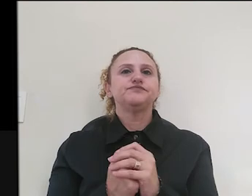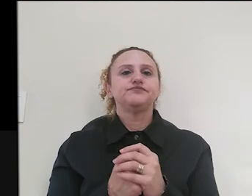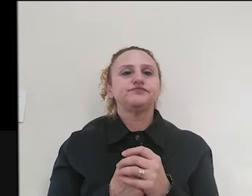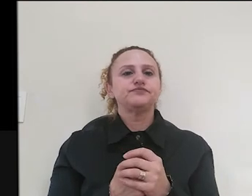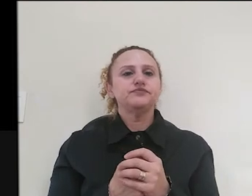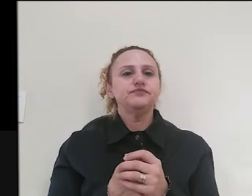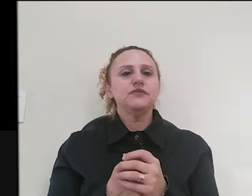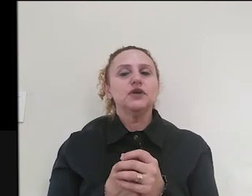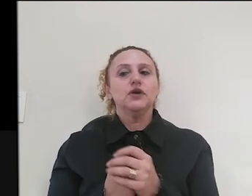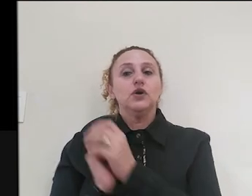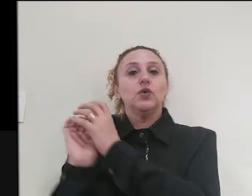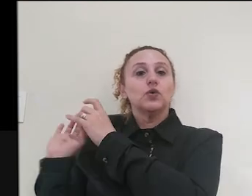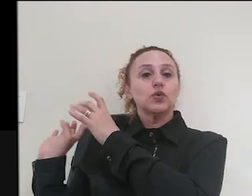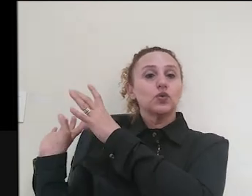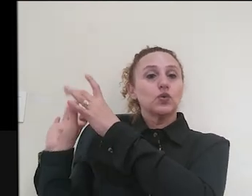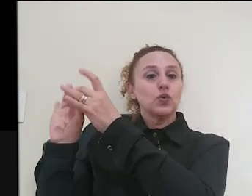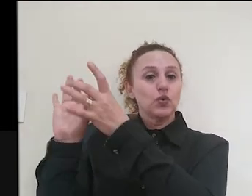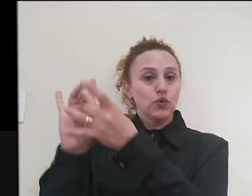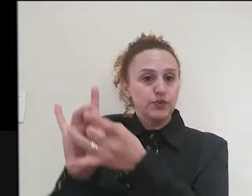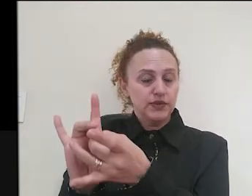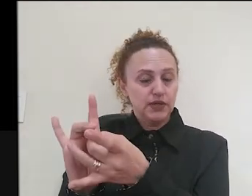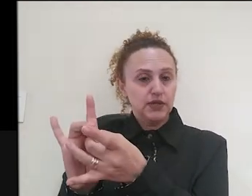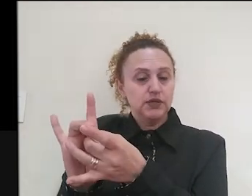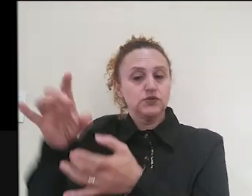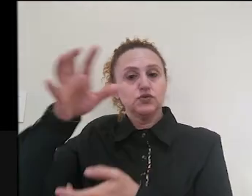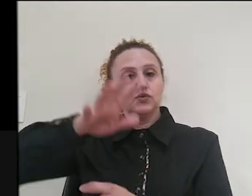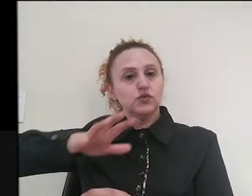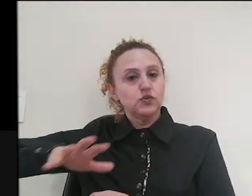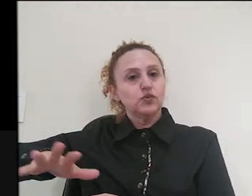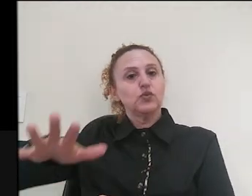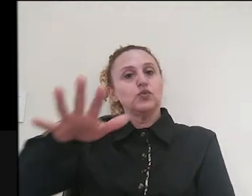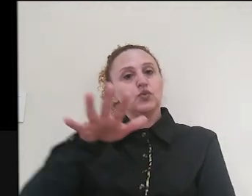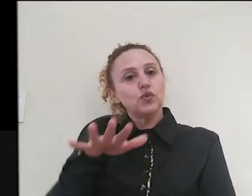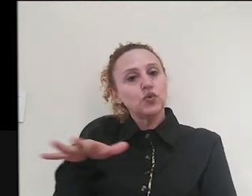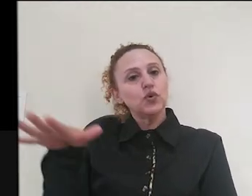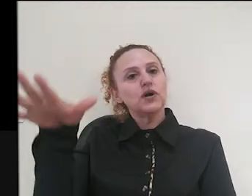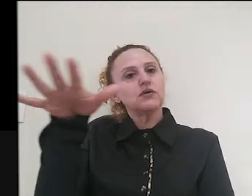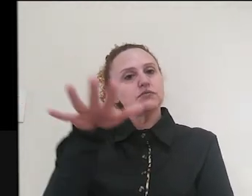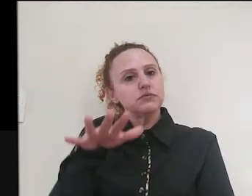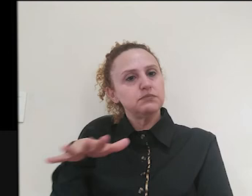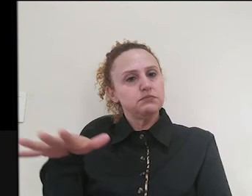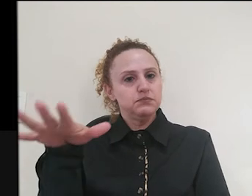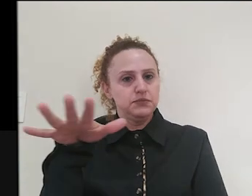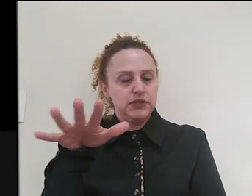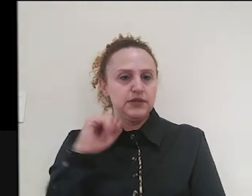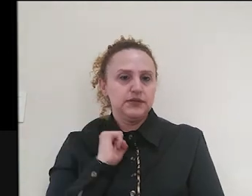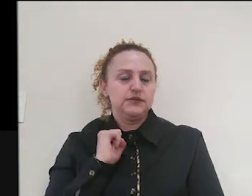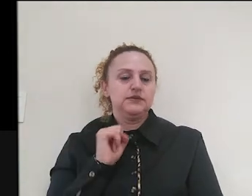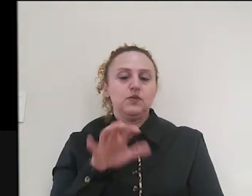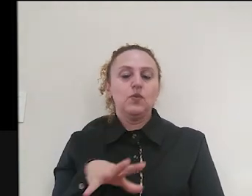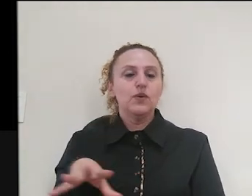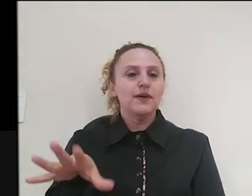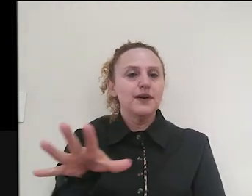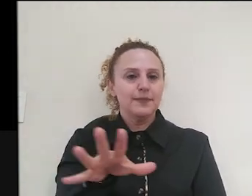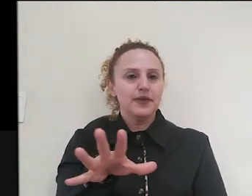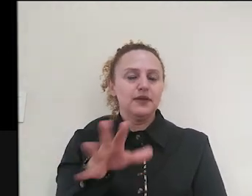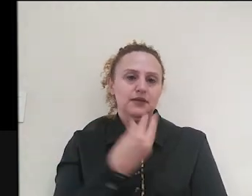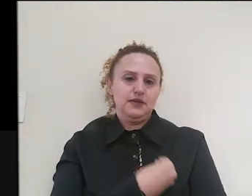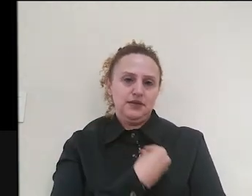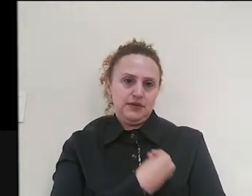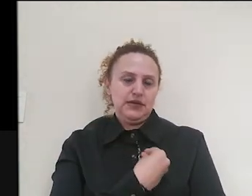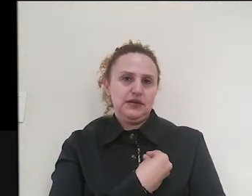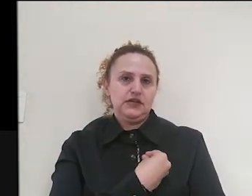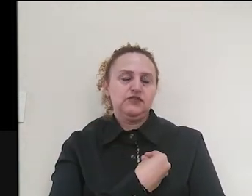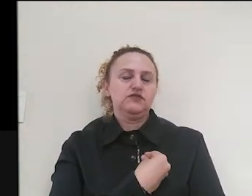Segundo o qual, então, a arte era produto determinado pela raça, pelo meio e pelo momento. O positivismo de Comte, para quem a explicação do homem e do mundo deveria